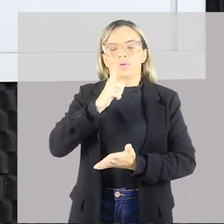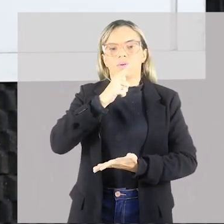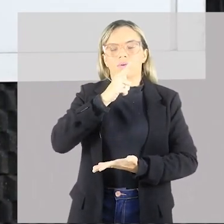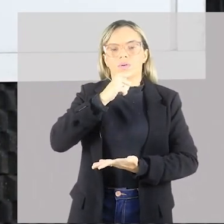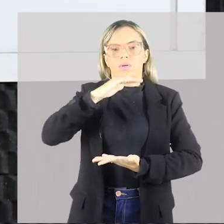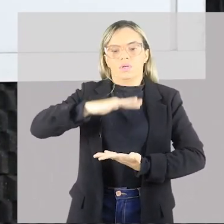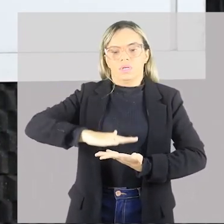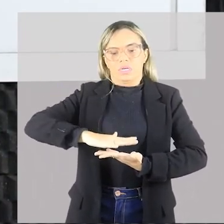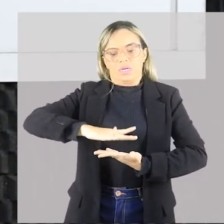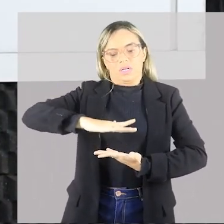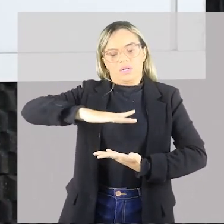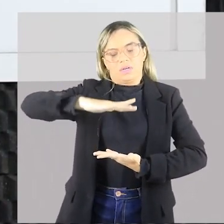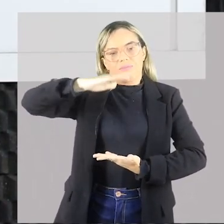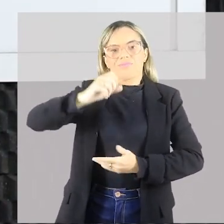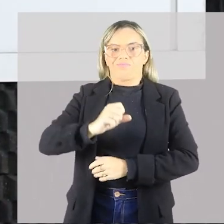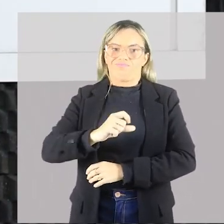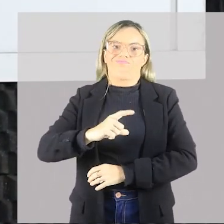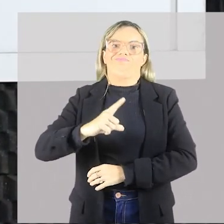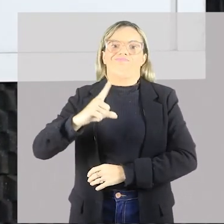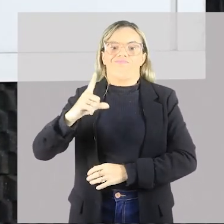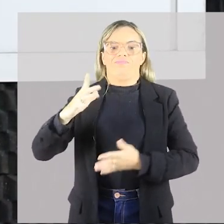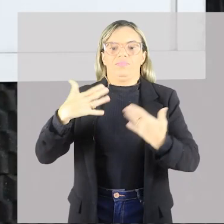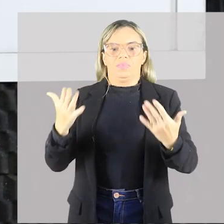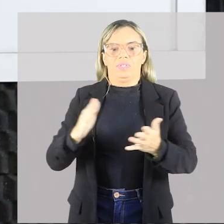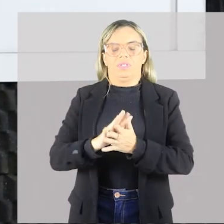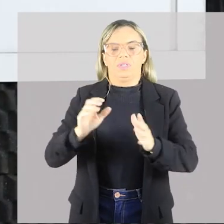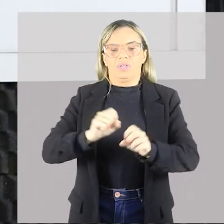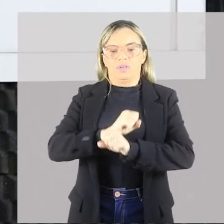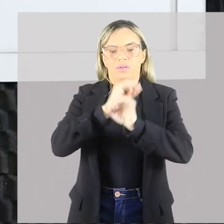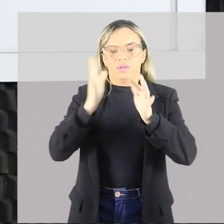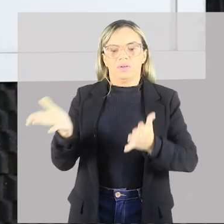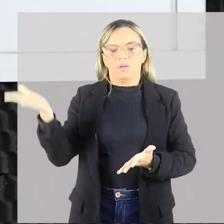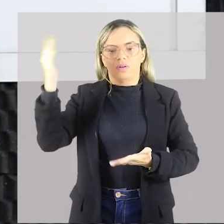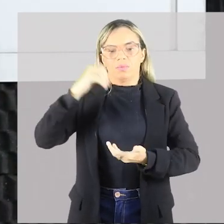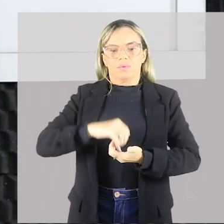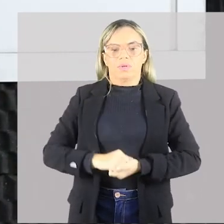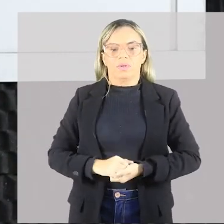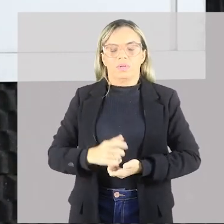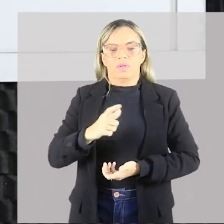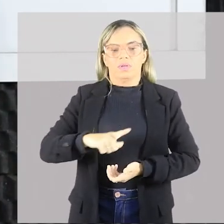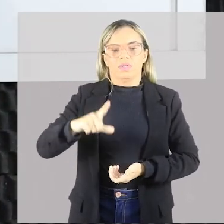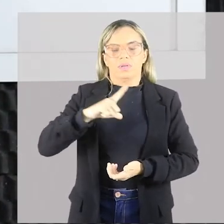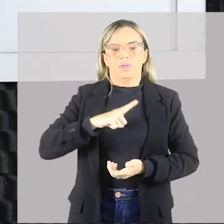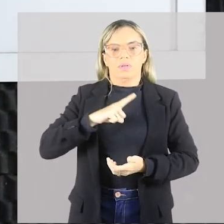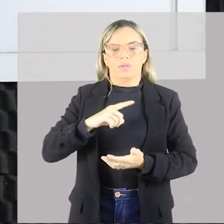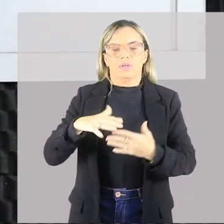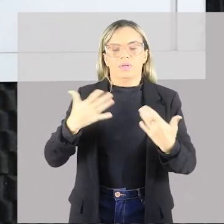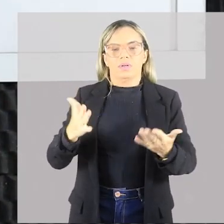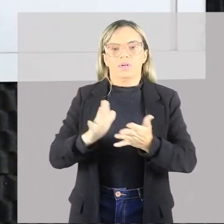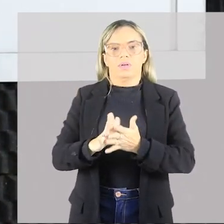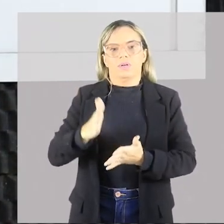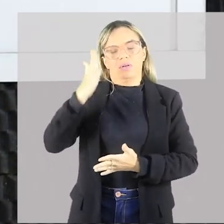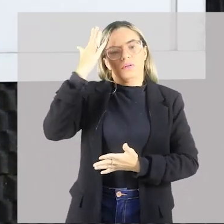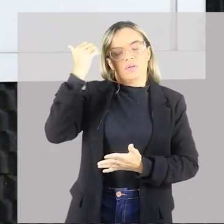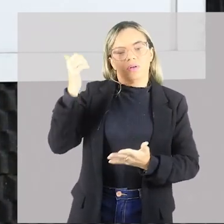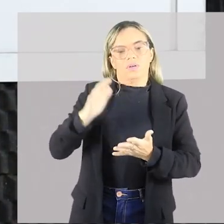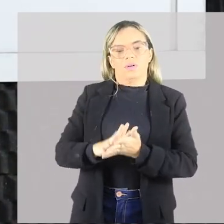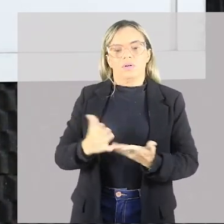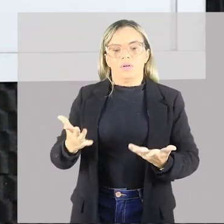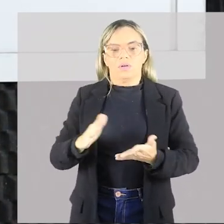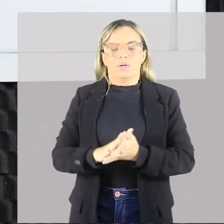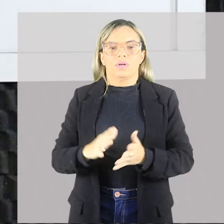vai aumentar, né? Claro que vai aumentar. Mas vamos lá. Então, o que a gente tem que saber, o que vai acontecer? Primeiro, turma, eu